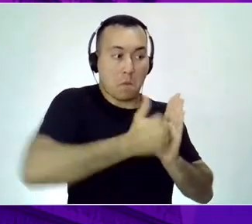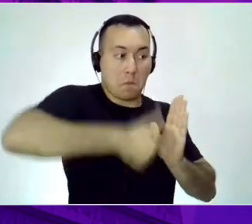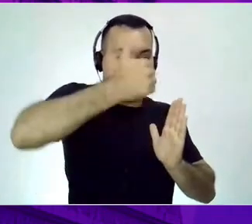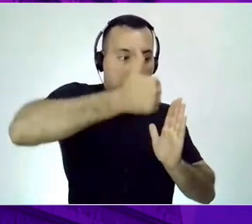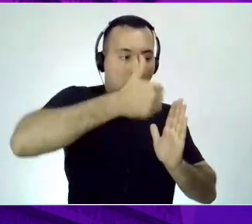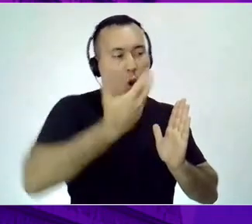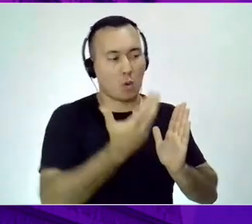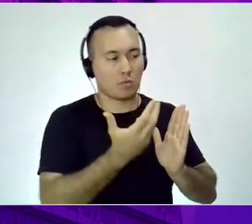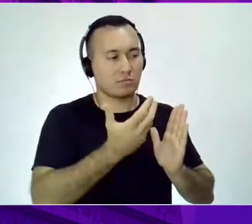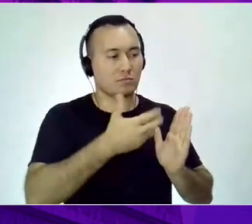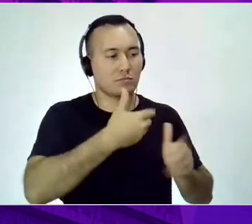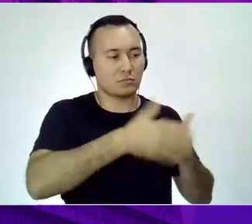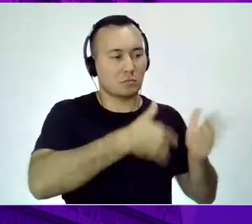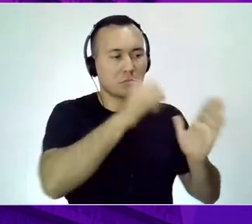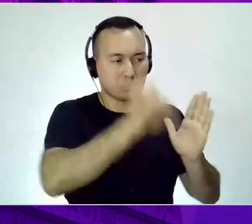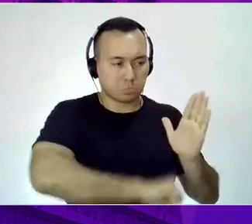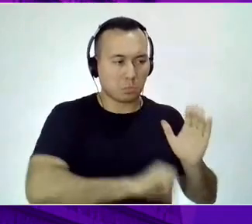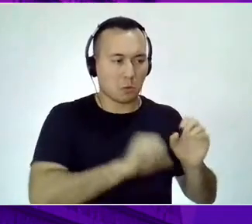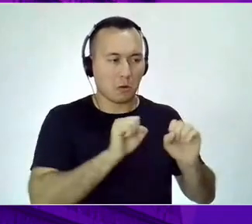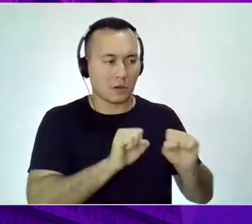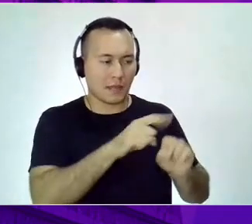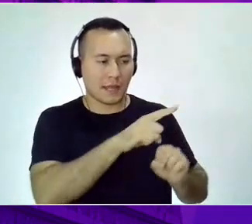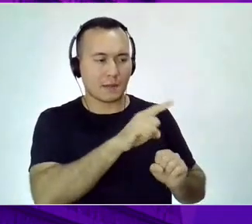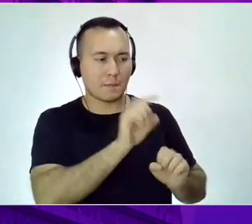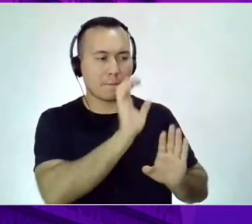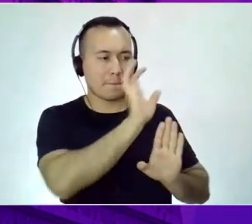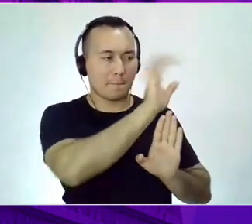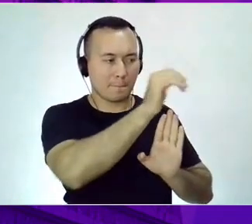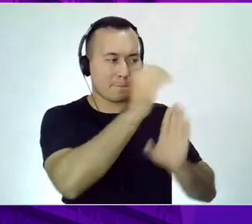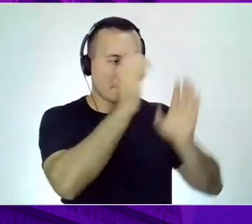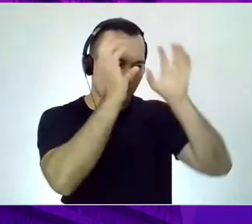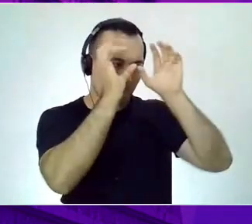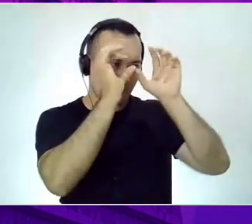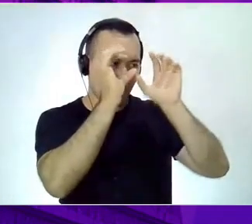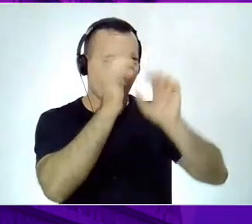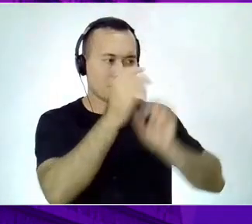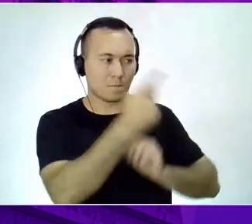ainda falando de sistemas de machine learning, conforme eu vou